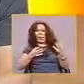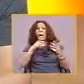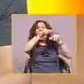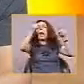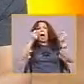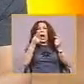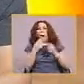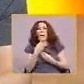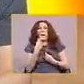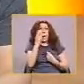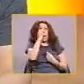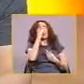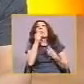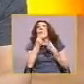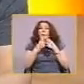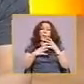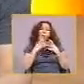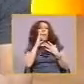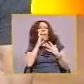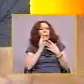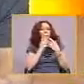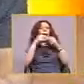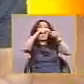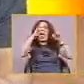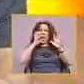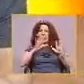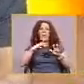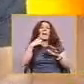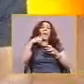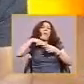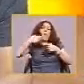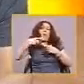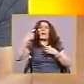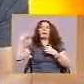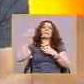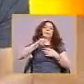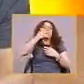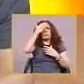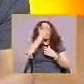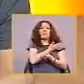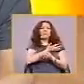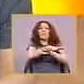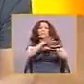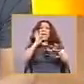um preconceito ainda muito enraizado e que demora muito tempo a desaparecer. A sua opinião porquê?